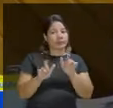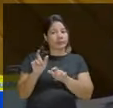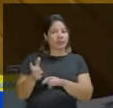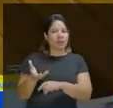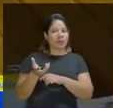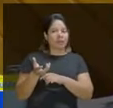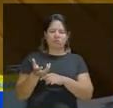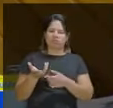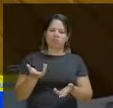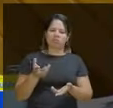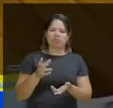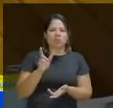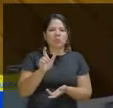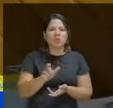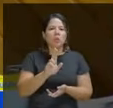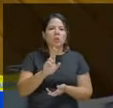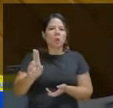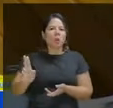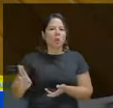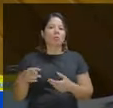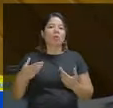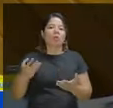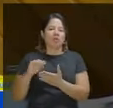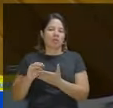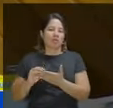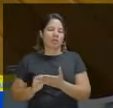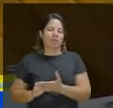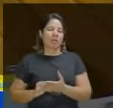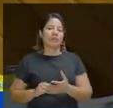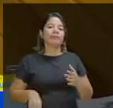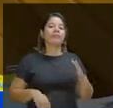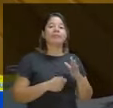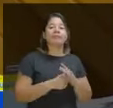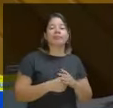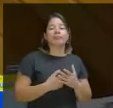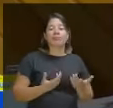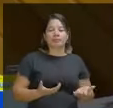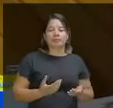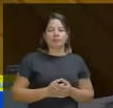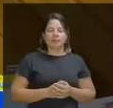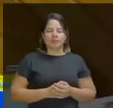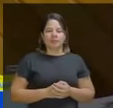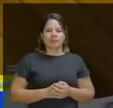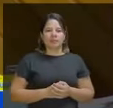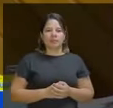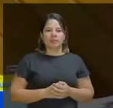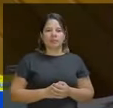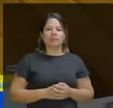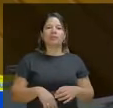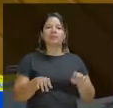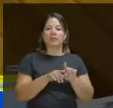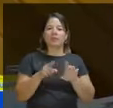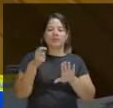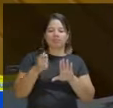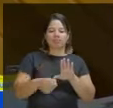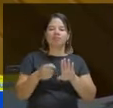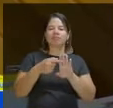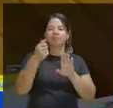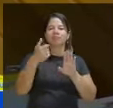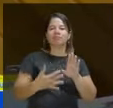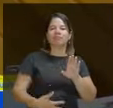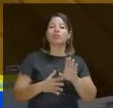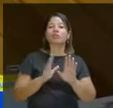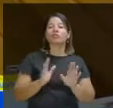de denúncia, na medida em que a matéria concerne ao mérito da ação penal e foi devidamente enfrentada pela sentença. Então, desse modo,